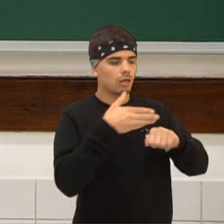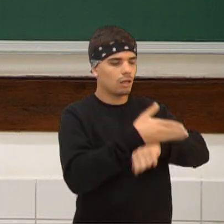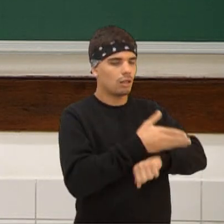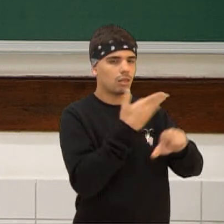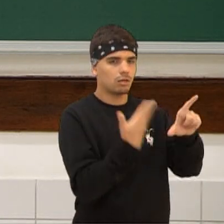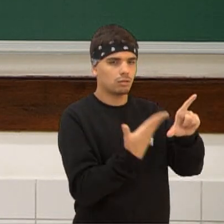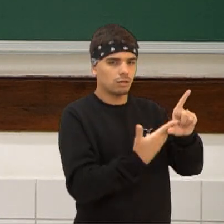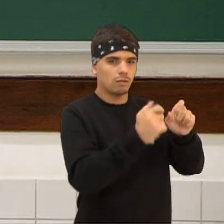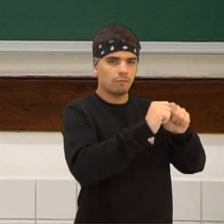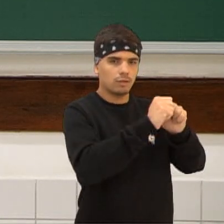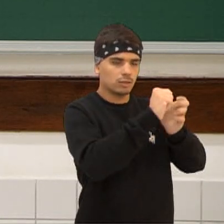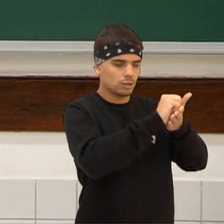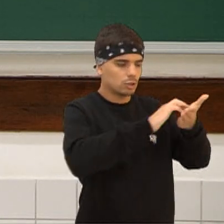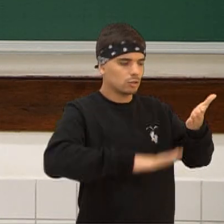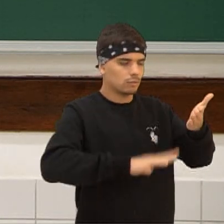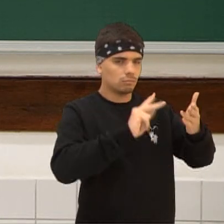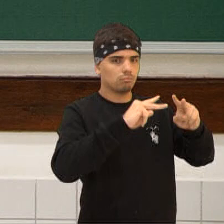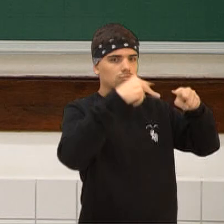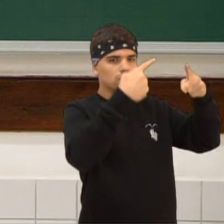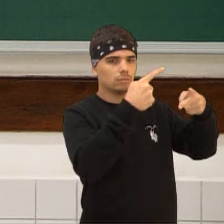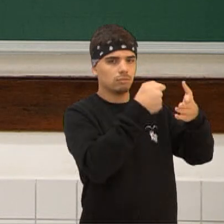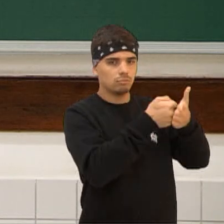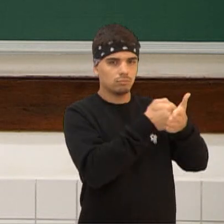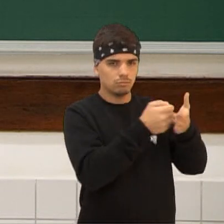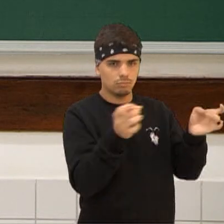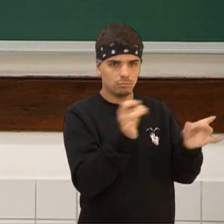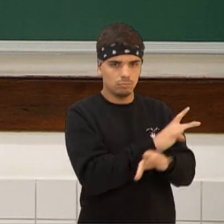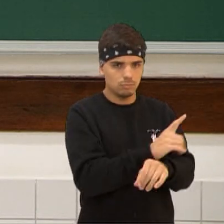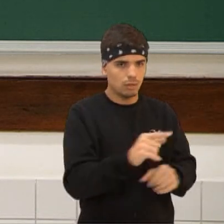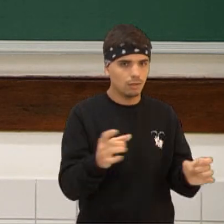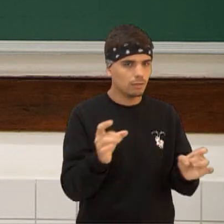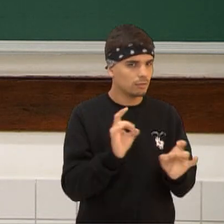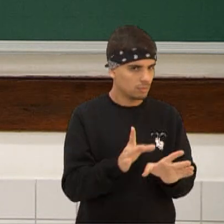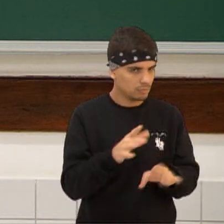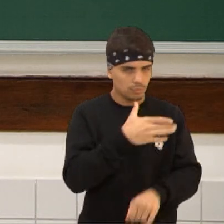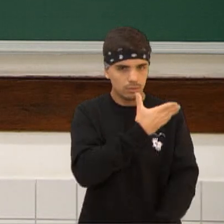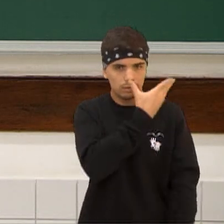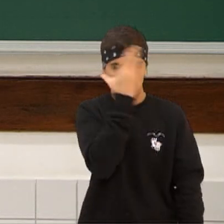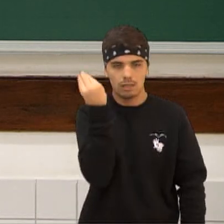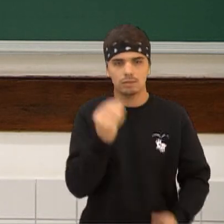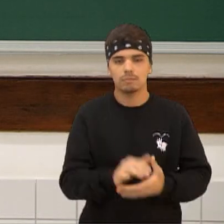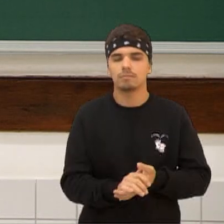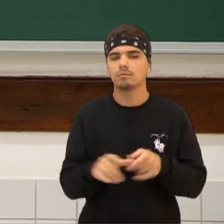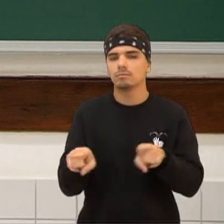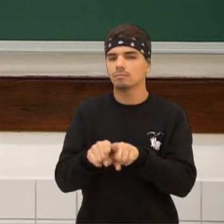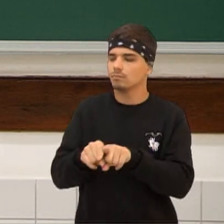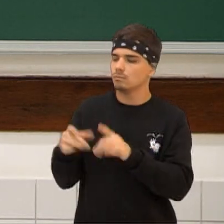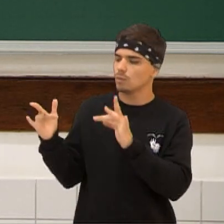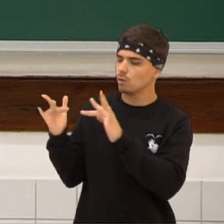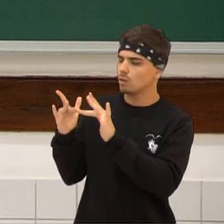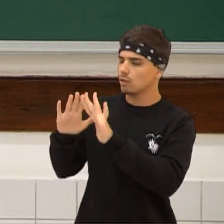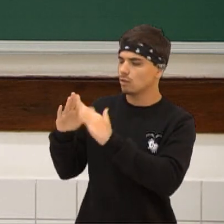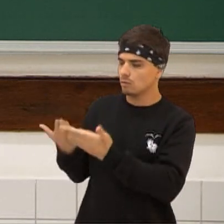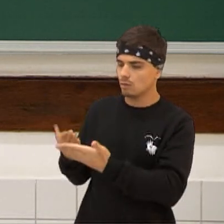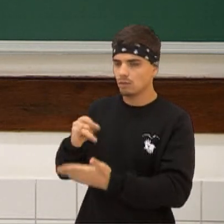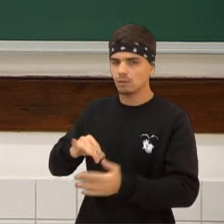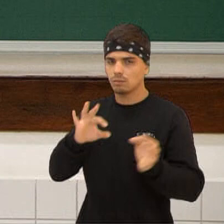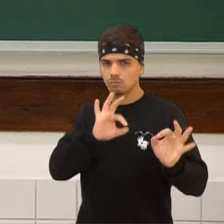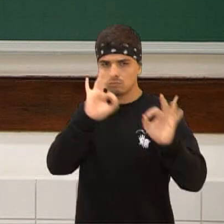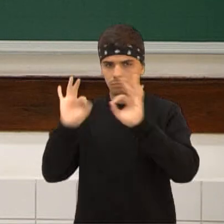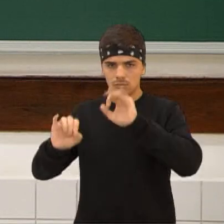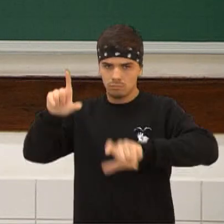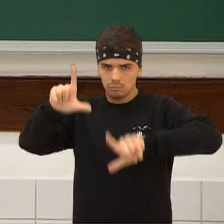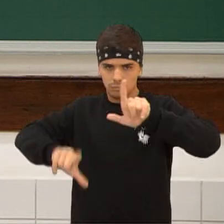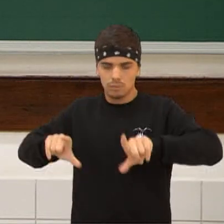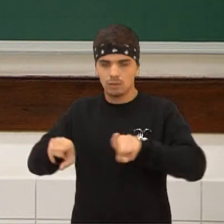faz a atividade e clica no link como concluída. Não esquece disso. Não esquece de ligar na escola, se você está assistindo pela TV, e